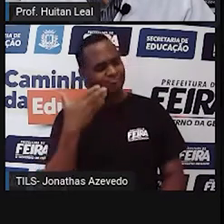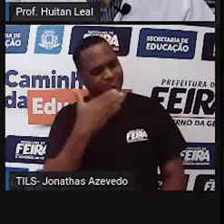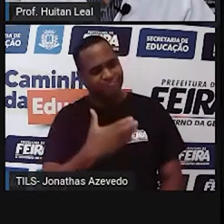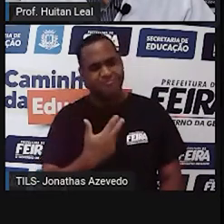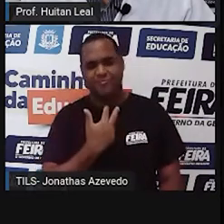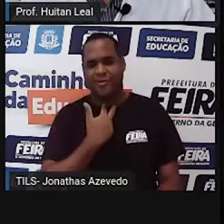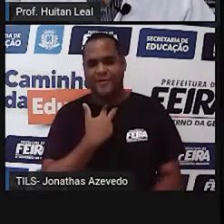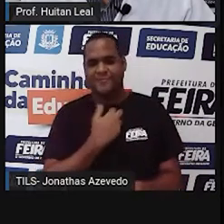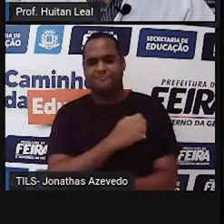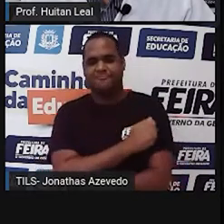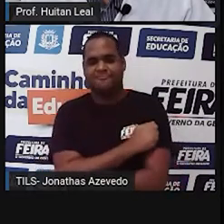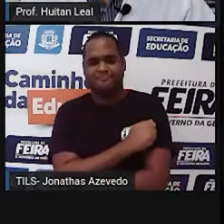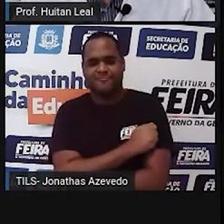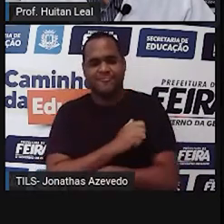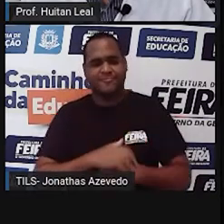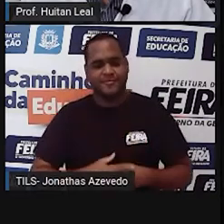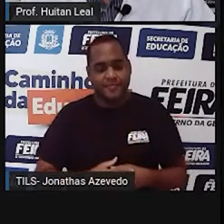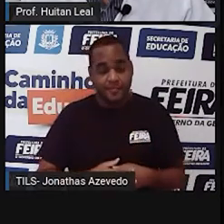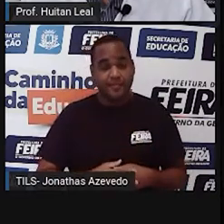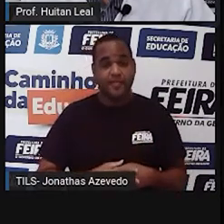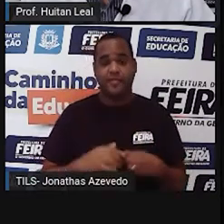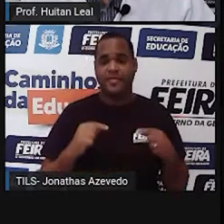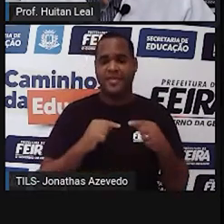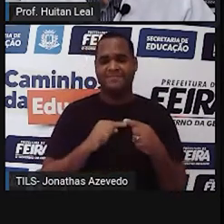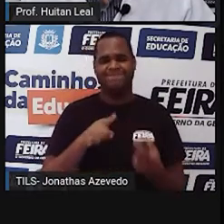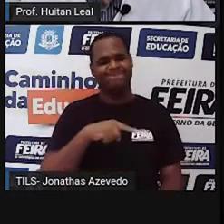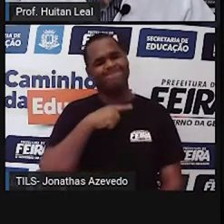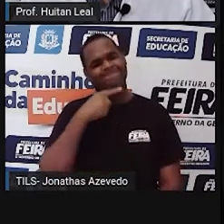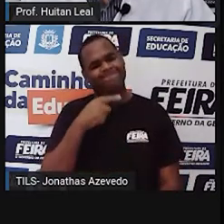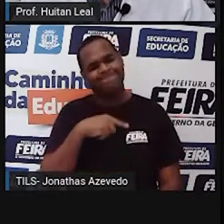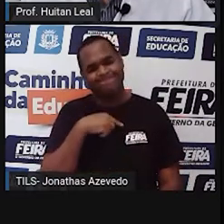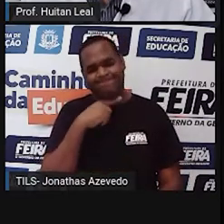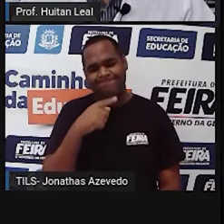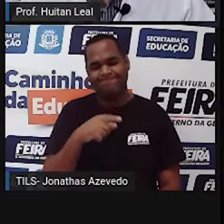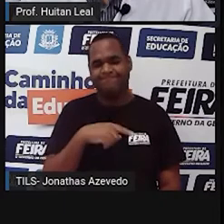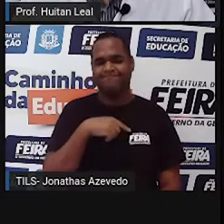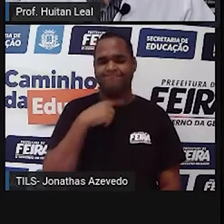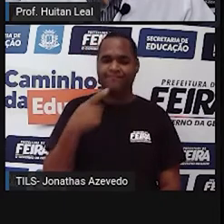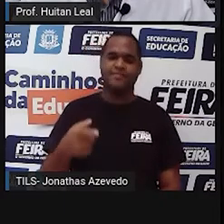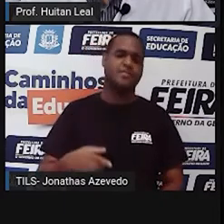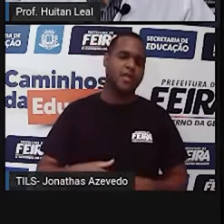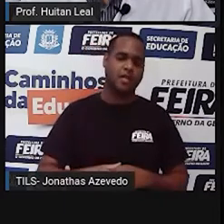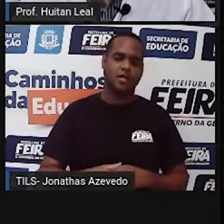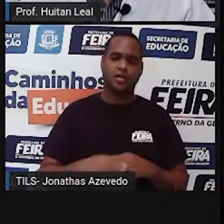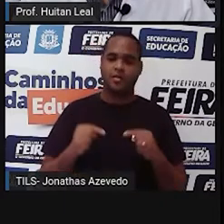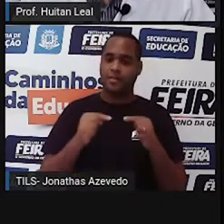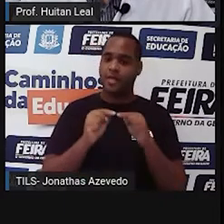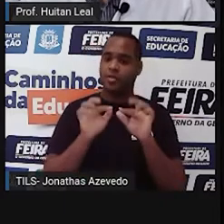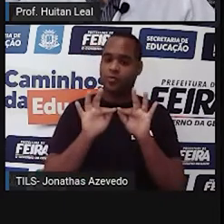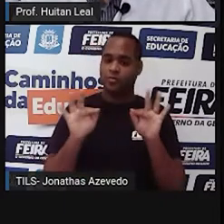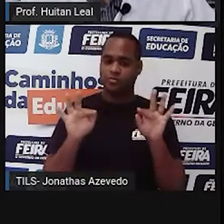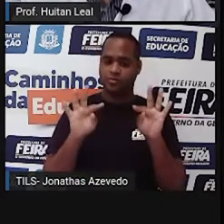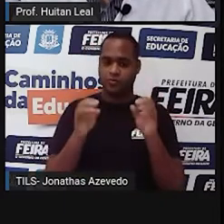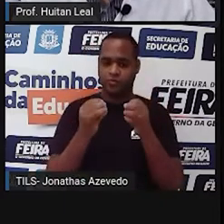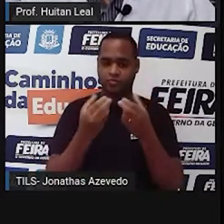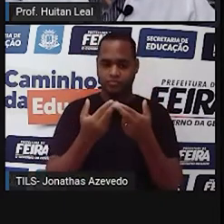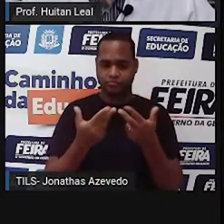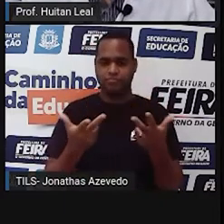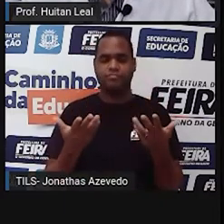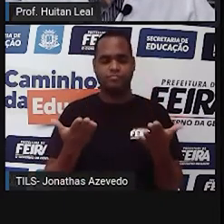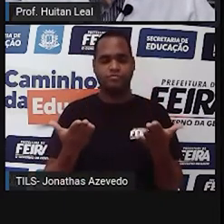alunos. Vejam que isso, infelizmente, está se referindo a toda essa oração. Está modificando o sentido,